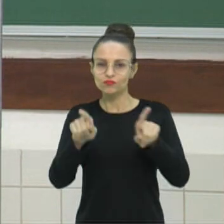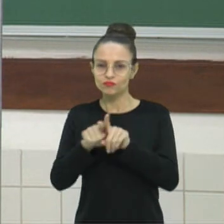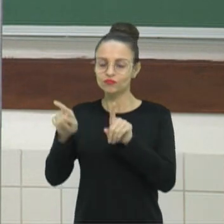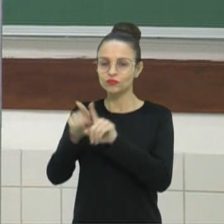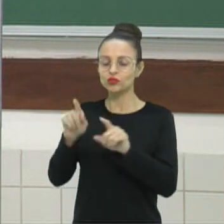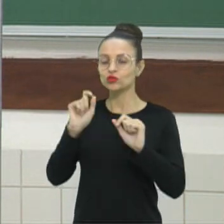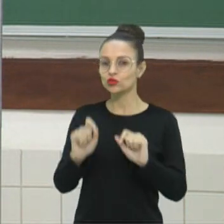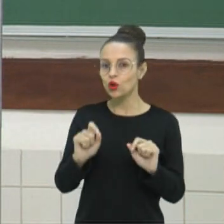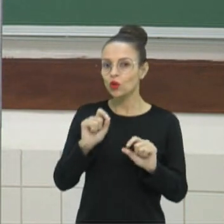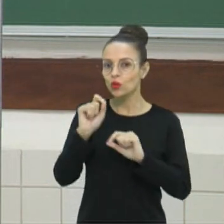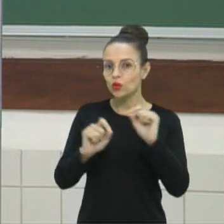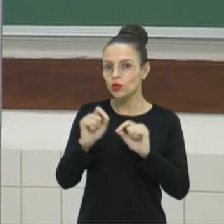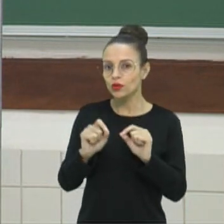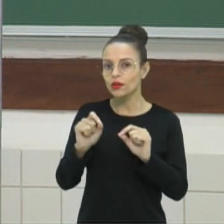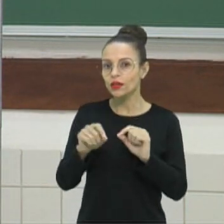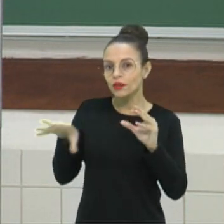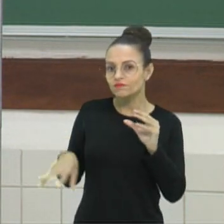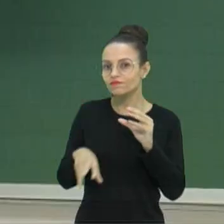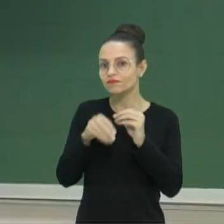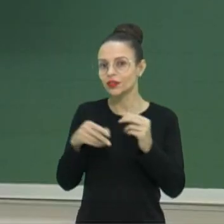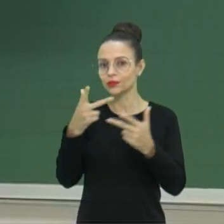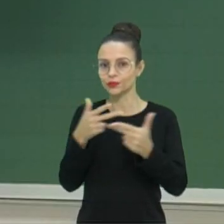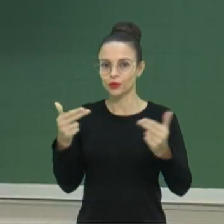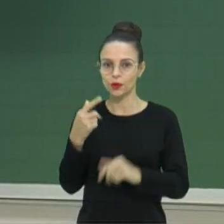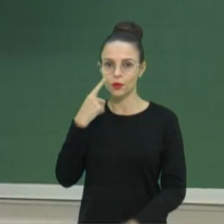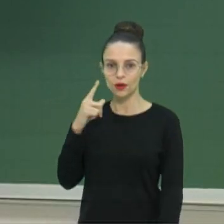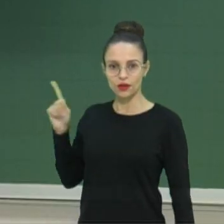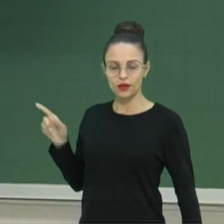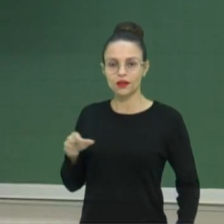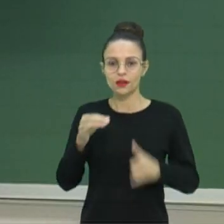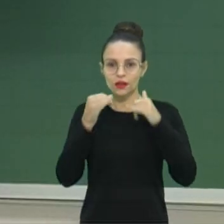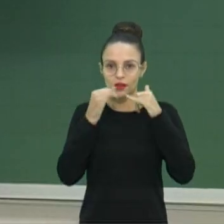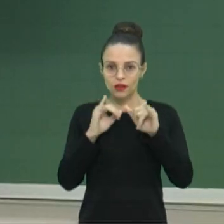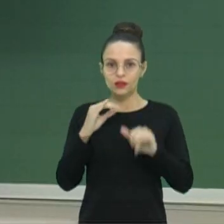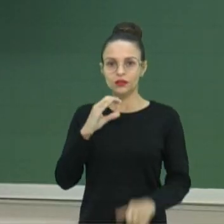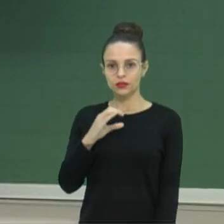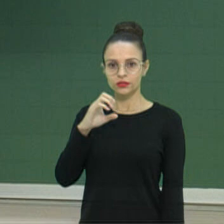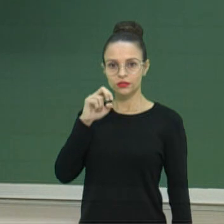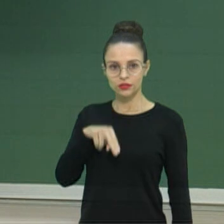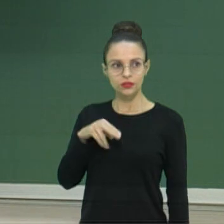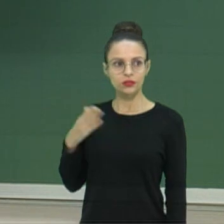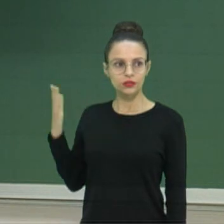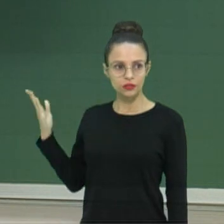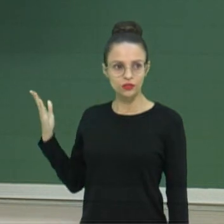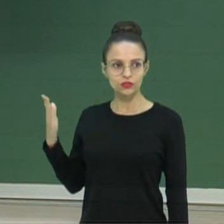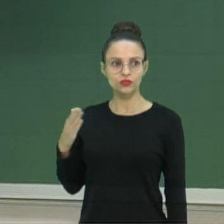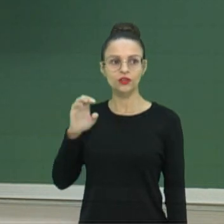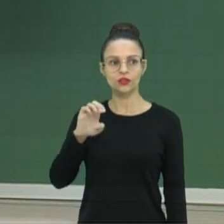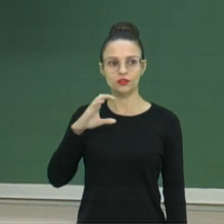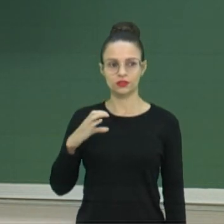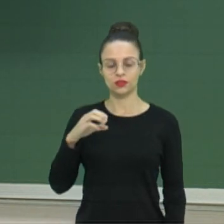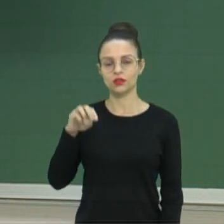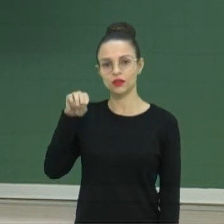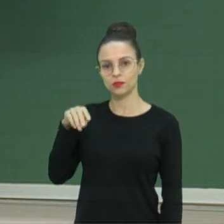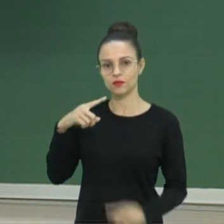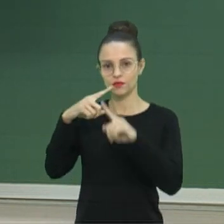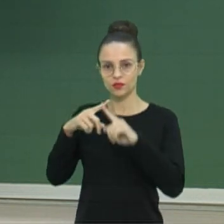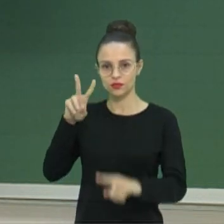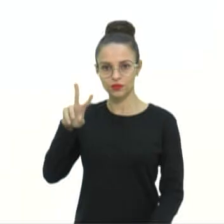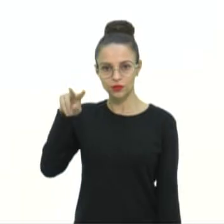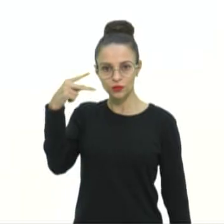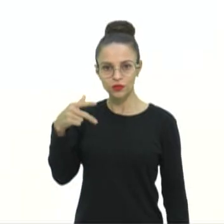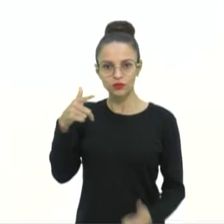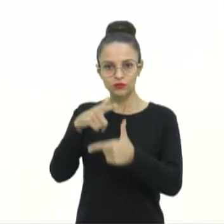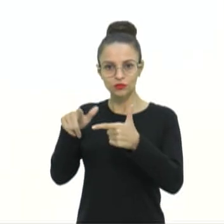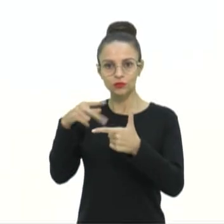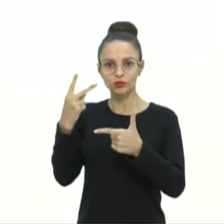apenas aumentando ele, certo? Então, nós temos energia cinética, certo? M vezes massa, energia cinética igual M vezes V ao quadrado